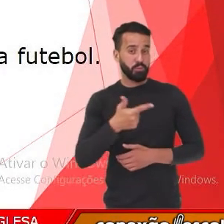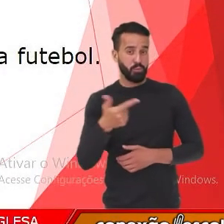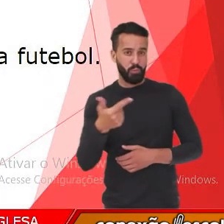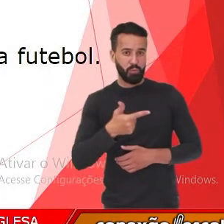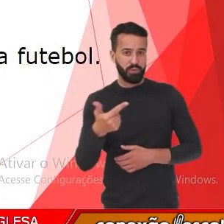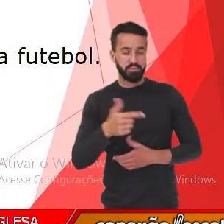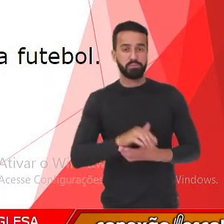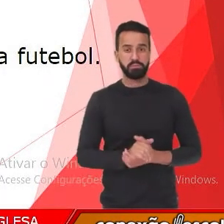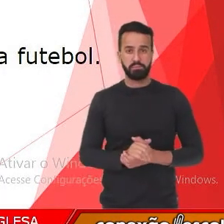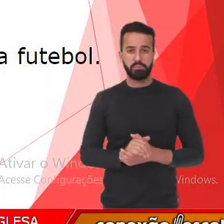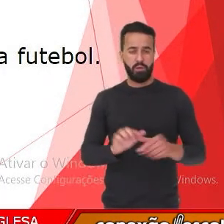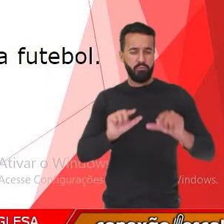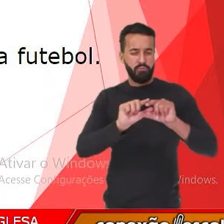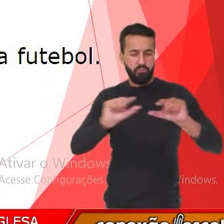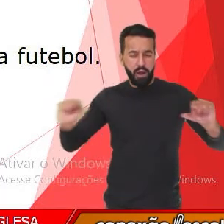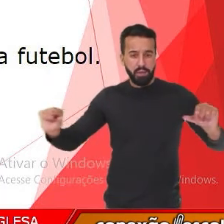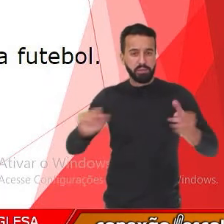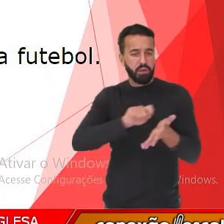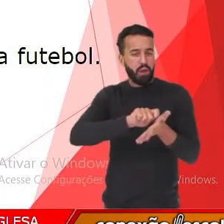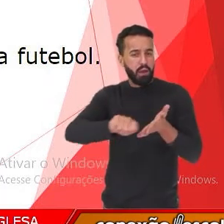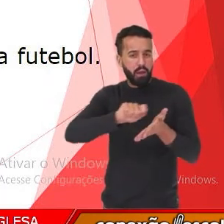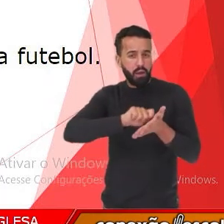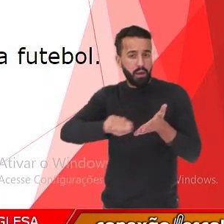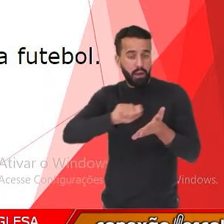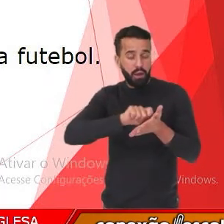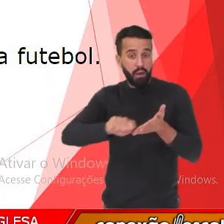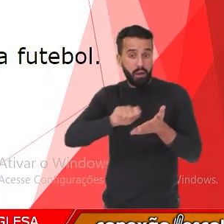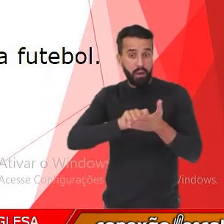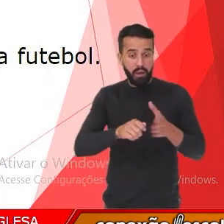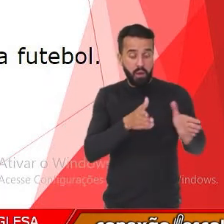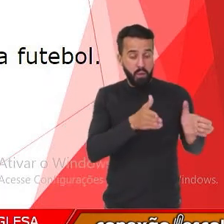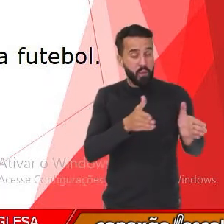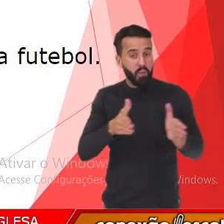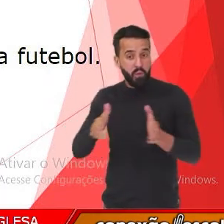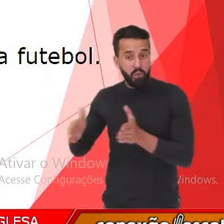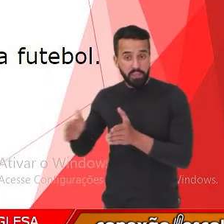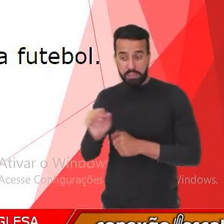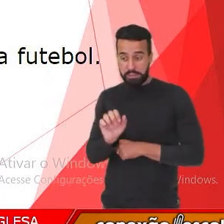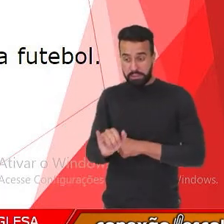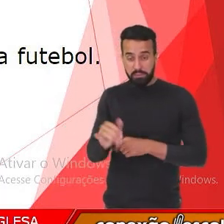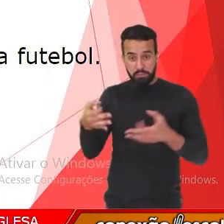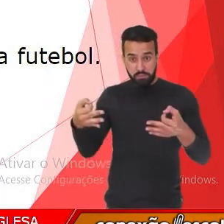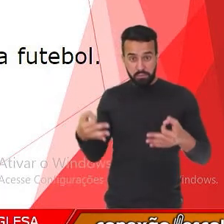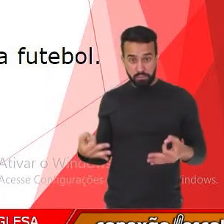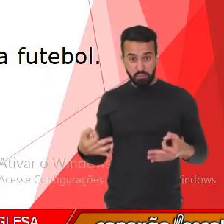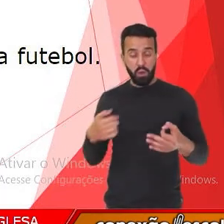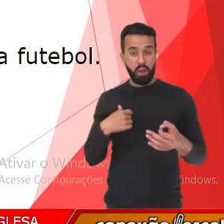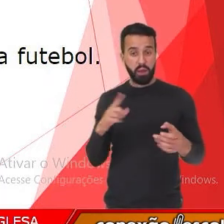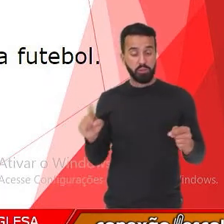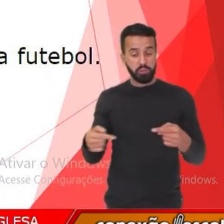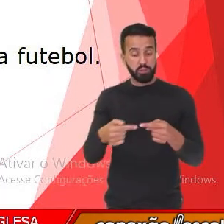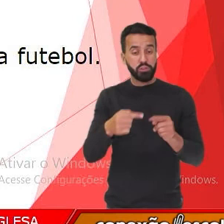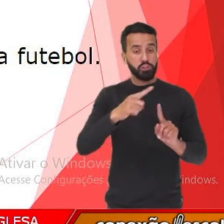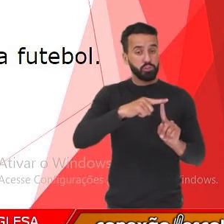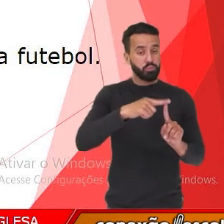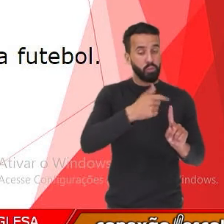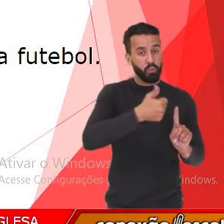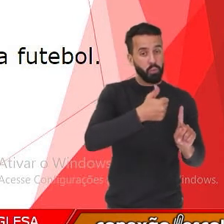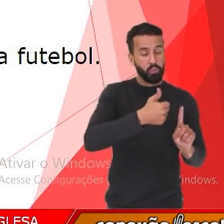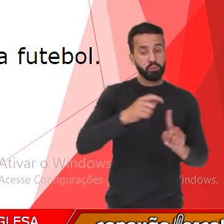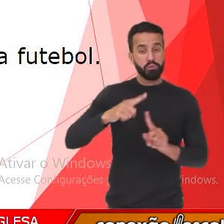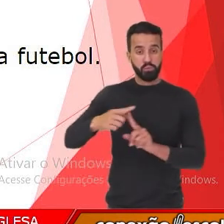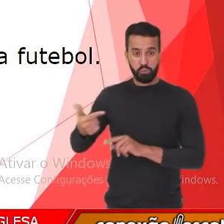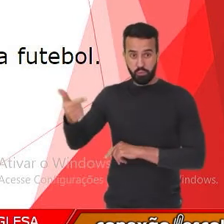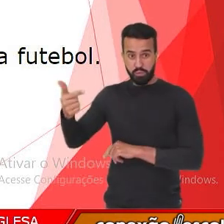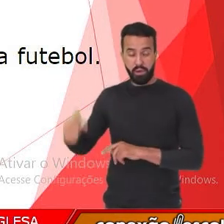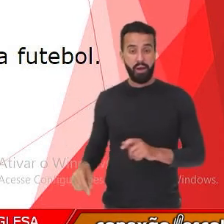as frases a seguir seguindo a ordem das sentenças condicionais, seguindo a indicação do tipo 1 ou do tipo 2. Então, na